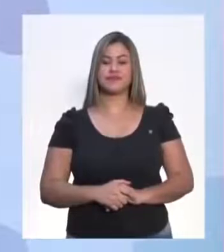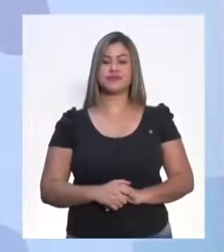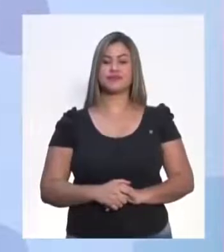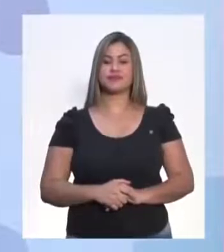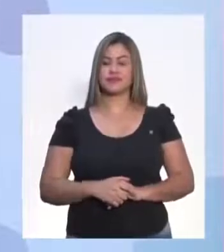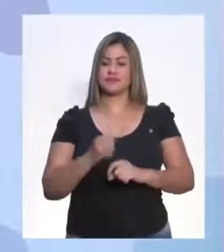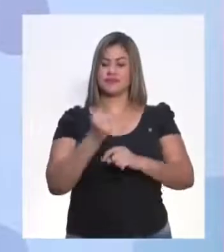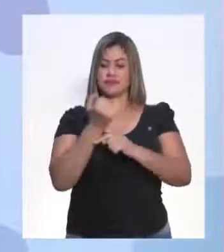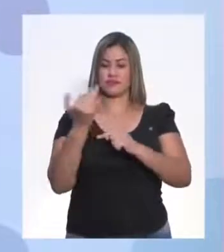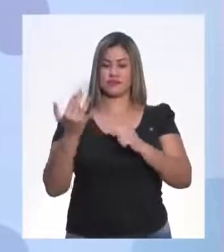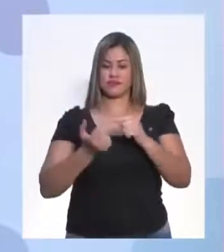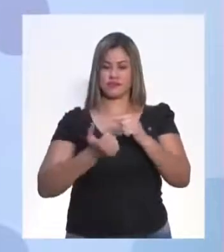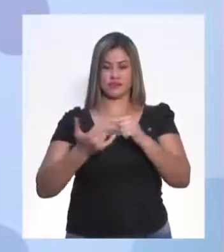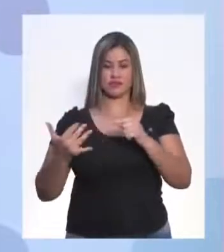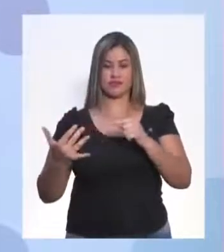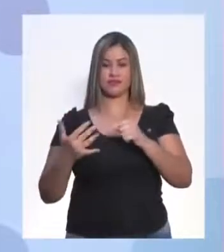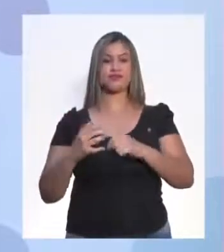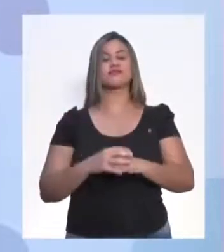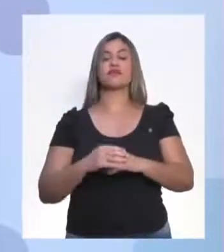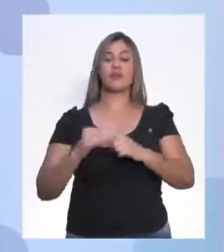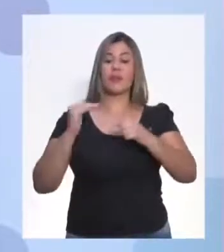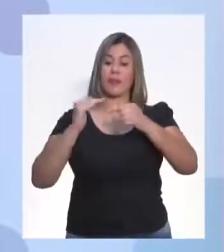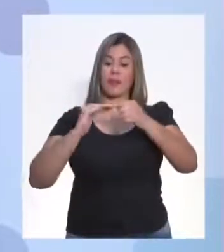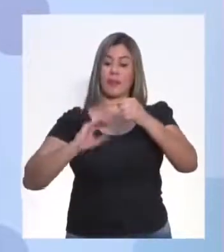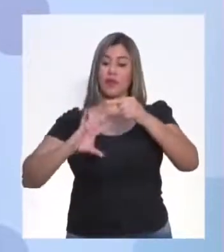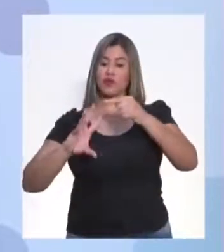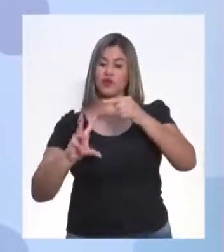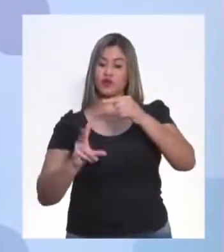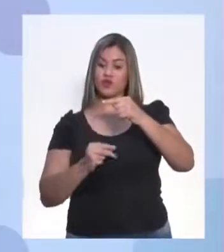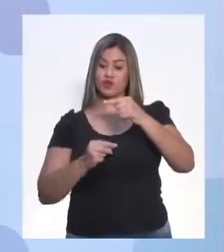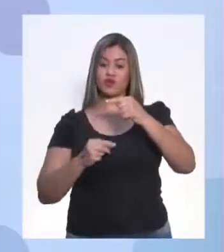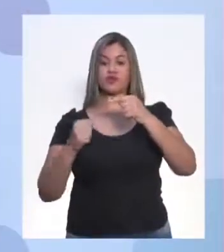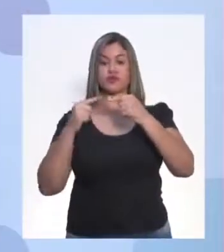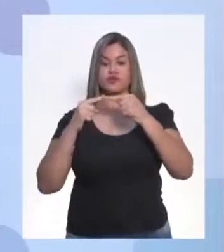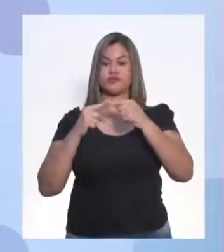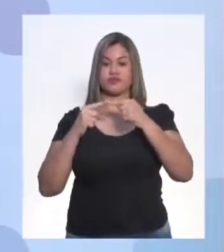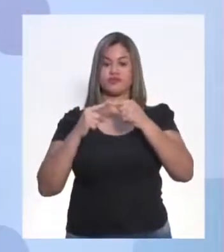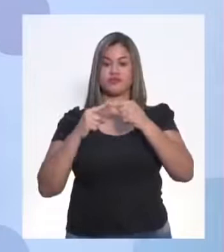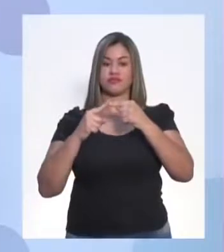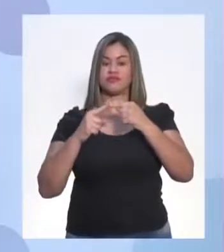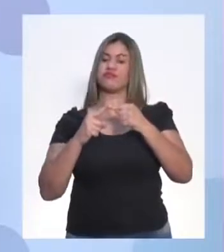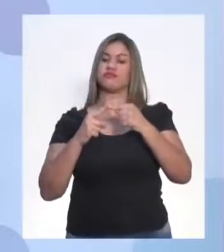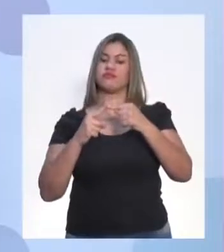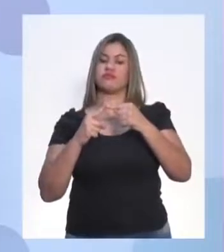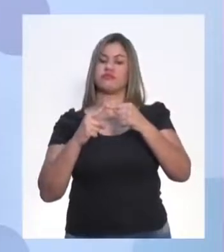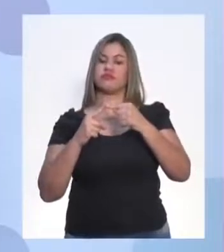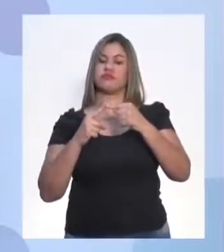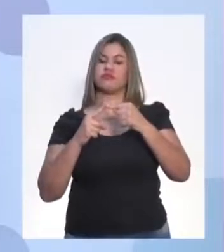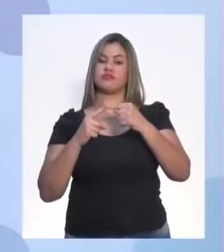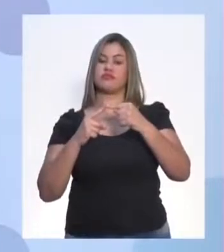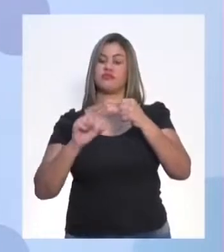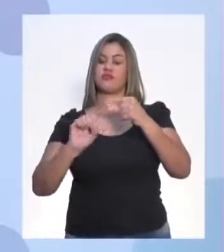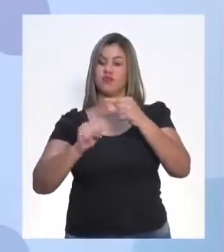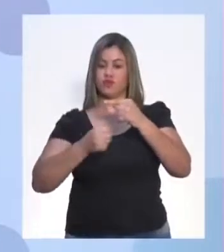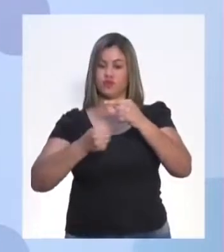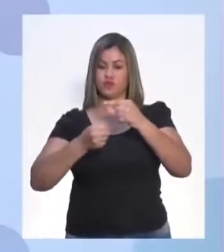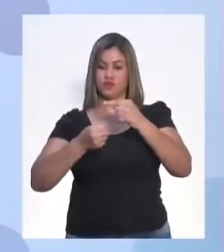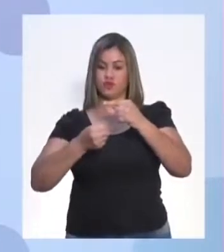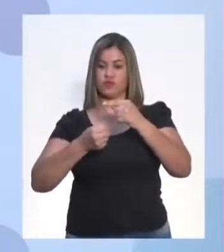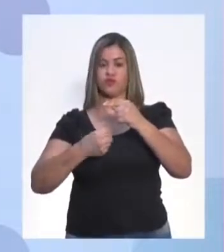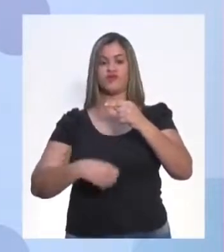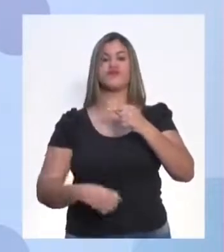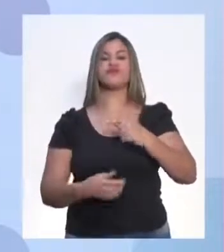fração. Embaixo é o total de partes do inteiro. 1, 2, 3, 4, 5, 6, 7,